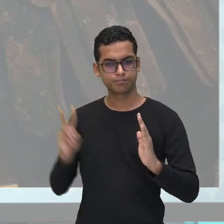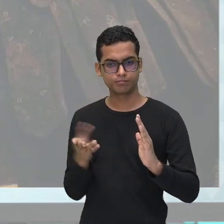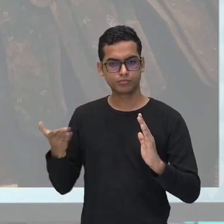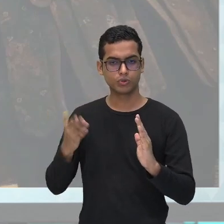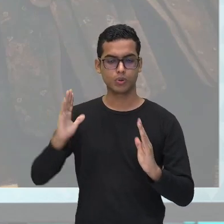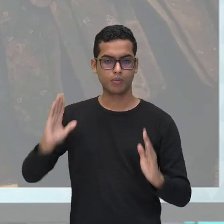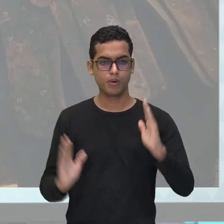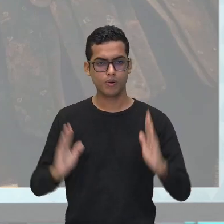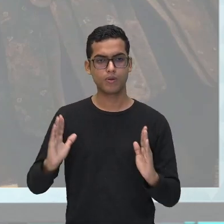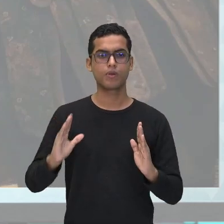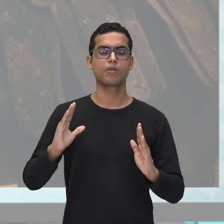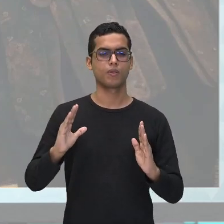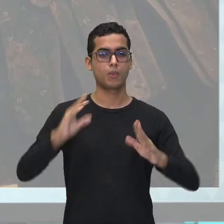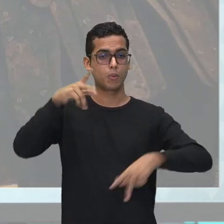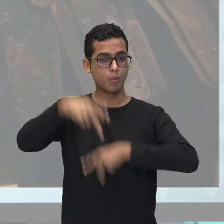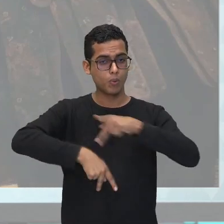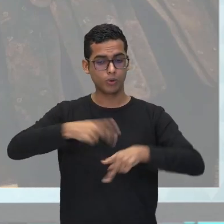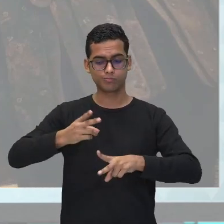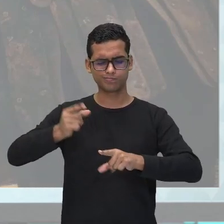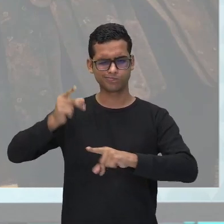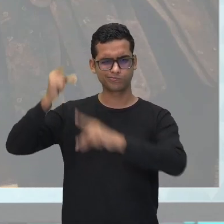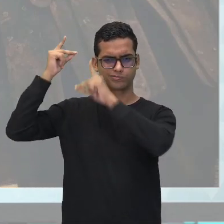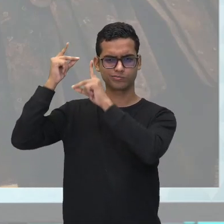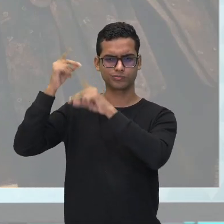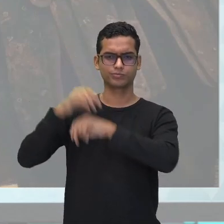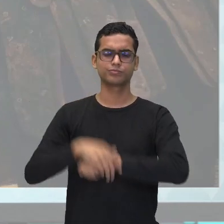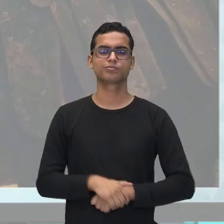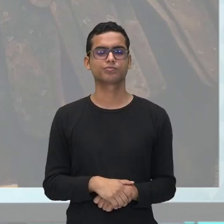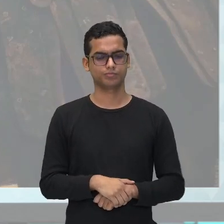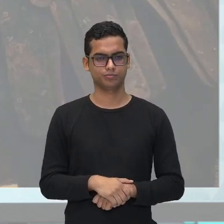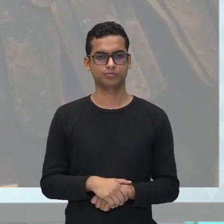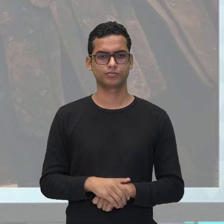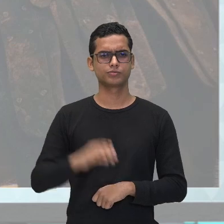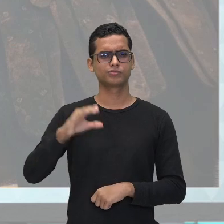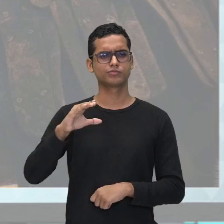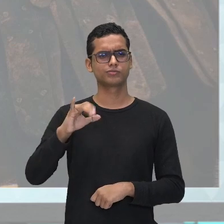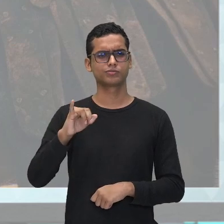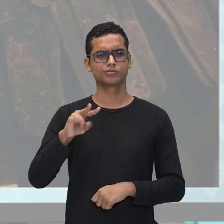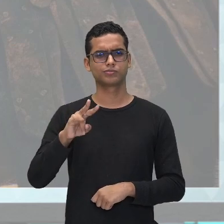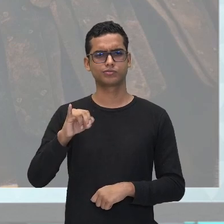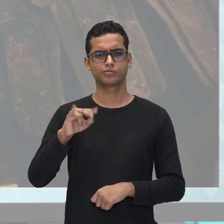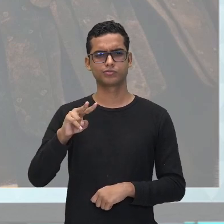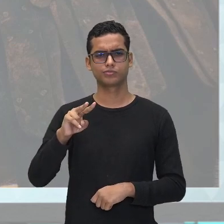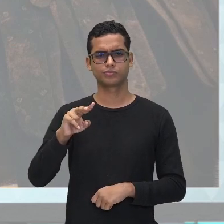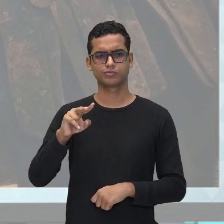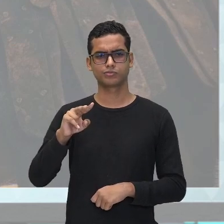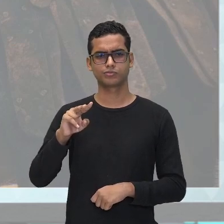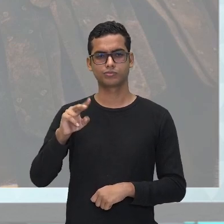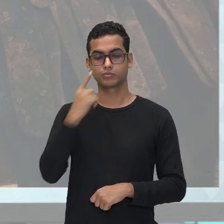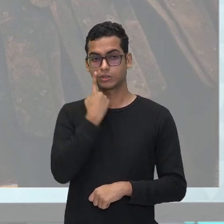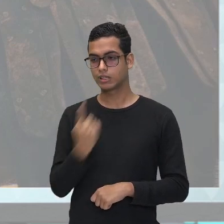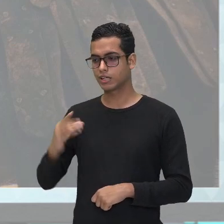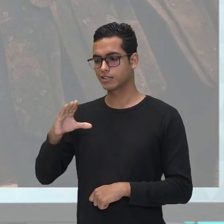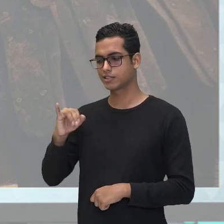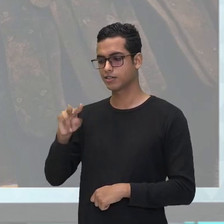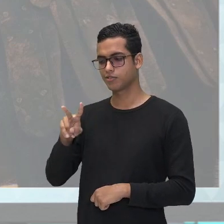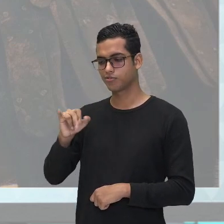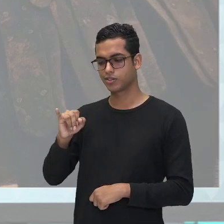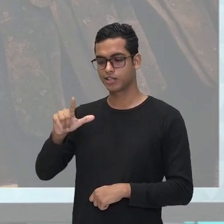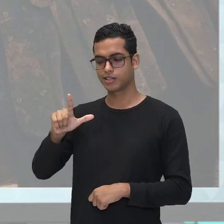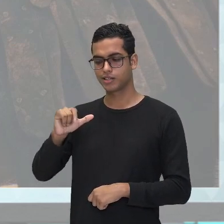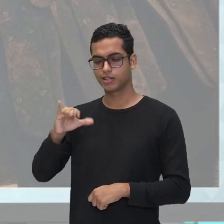era das civilizações antigas, né? E eu falo de civilizações antigas, me referindo, por exemplo, à